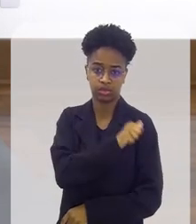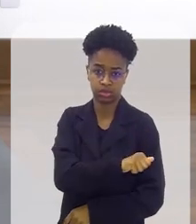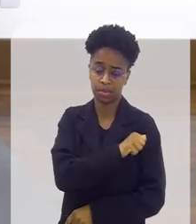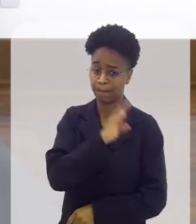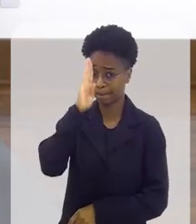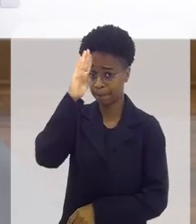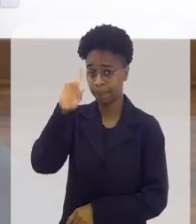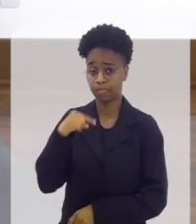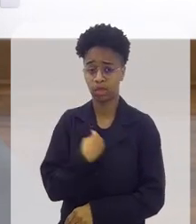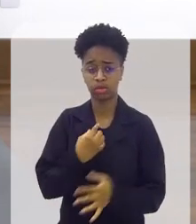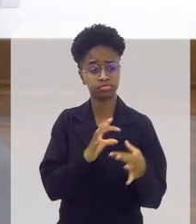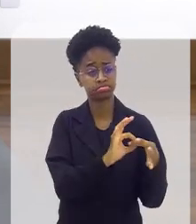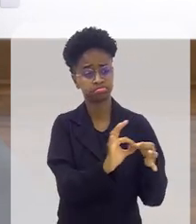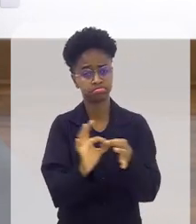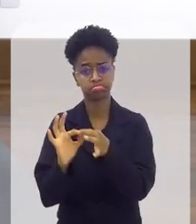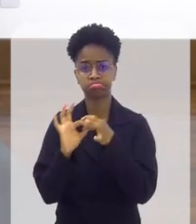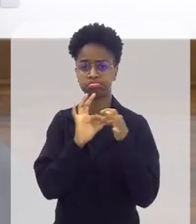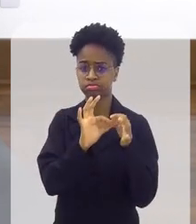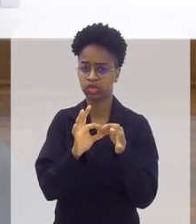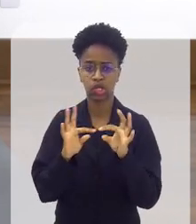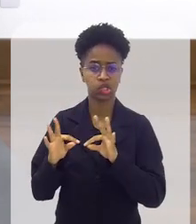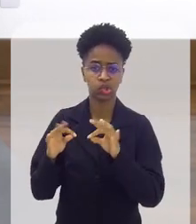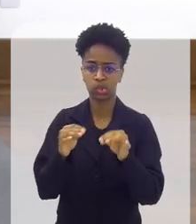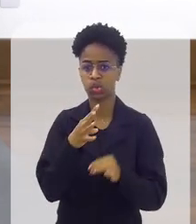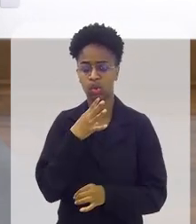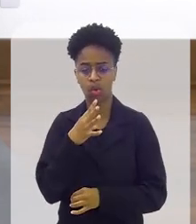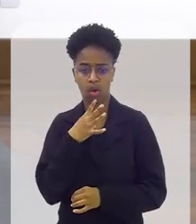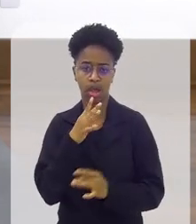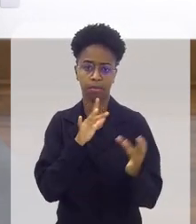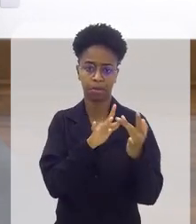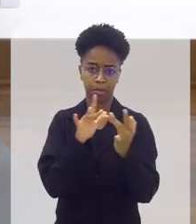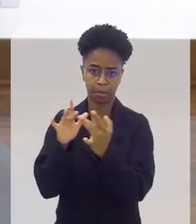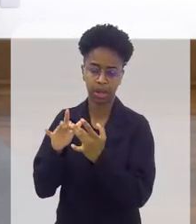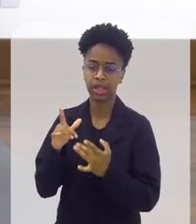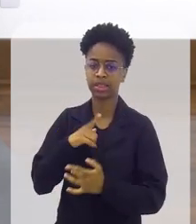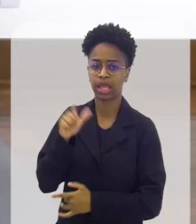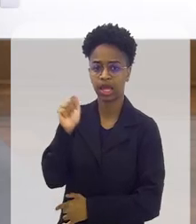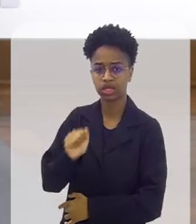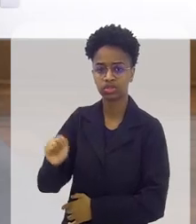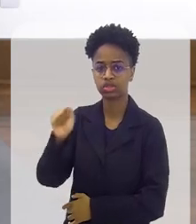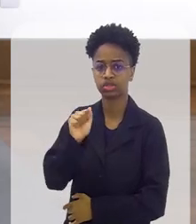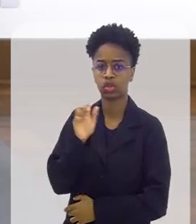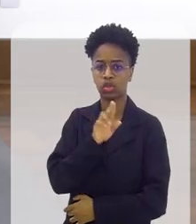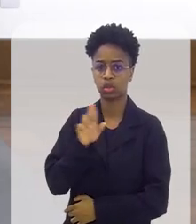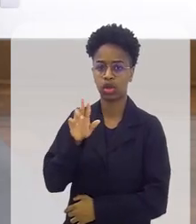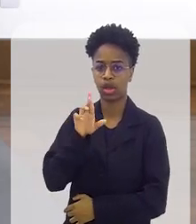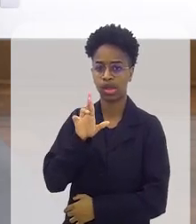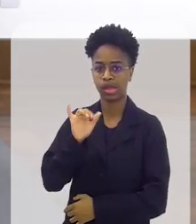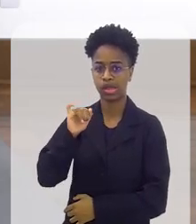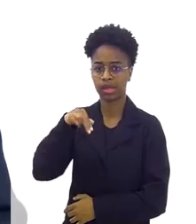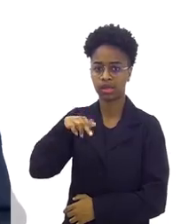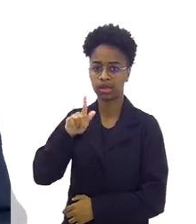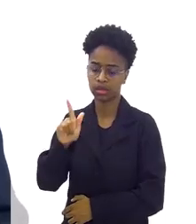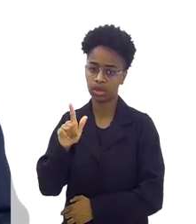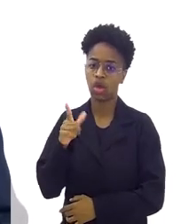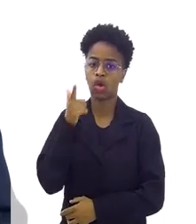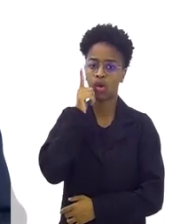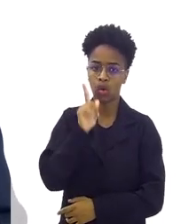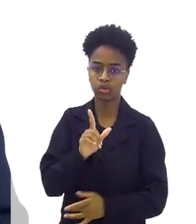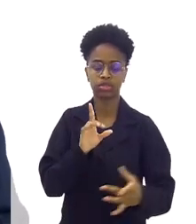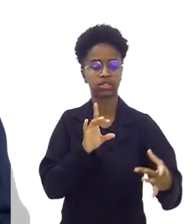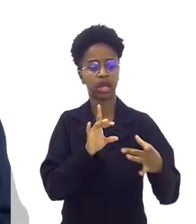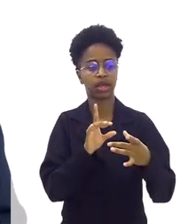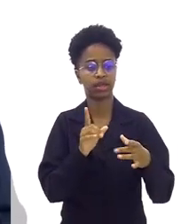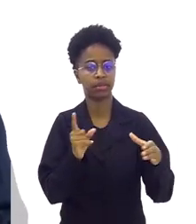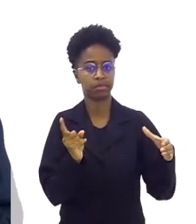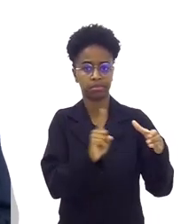Janeiro, principalmente, a gente tem uma união muito grande entre os desenvolvedores do Rio. A gente tem uma associação chamada Ring, que reúne todos